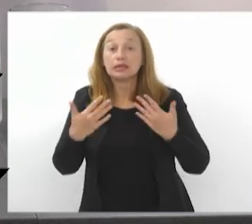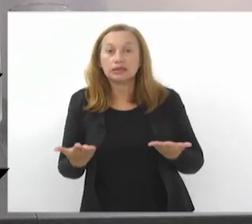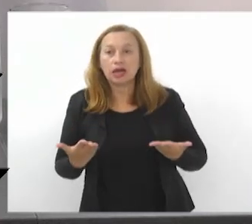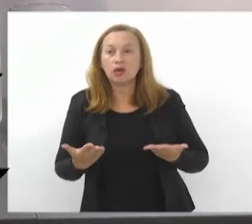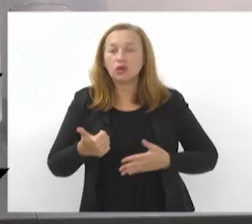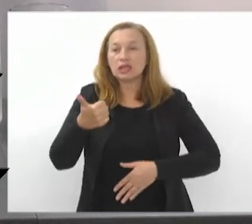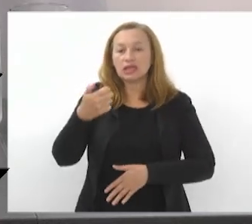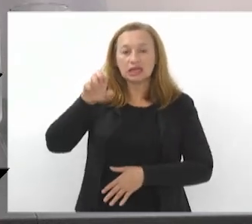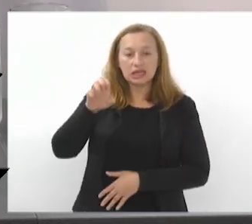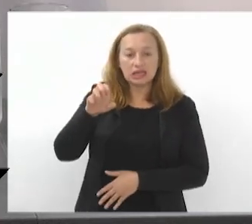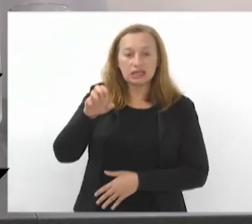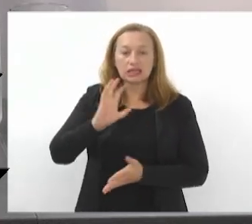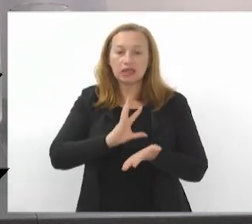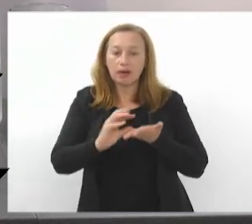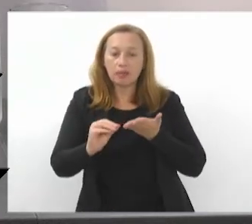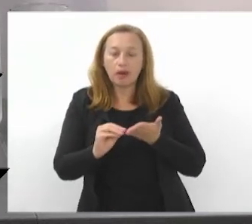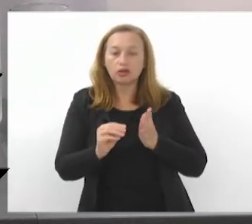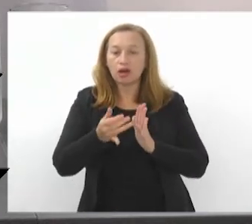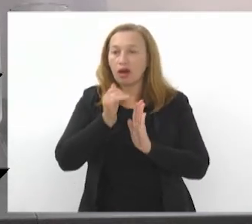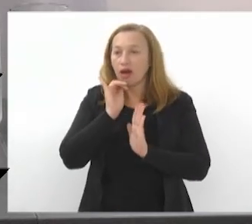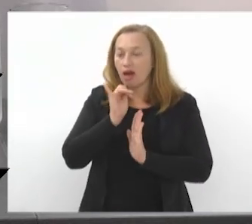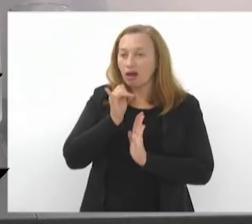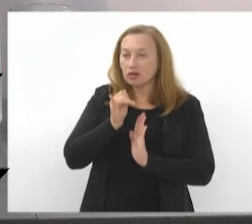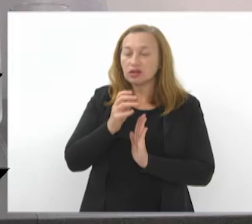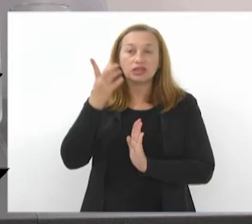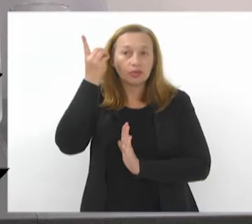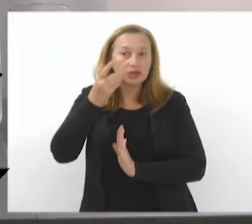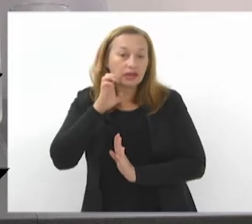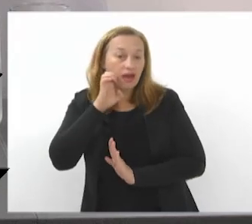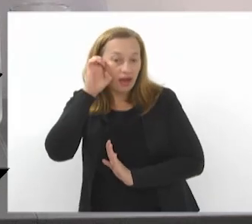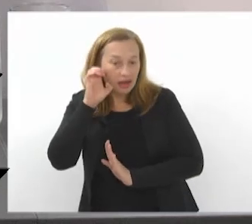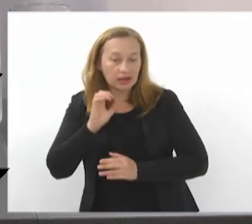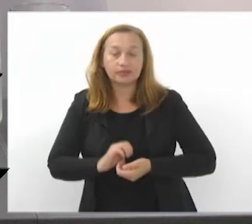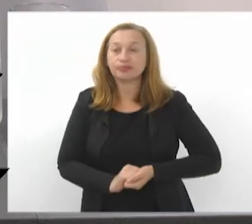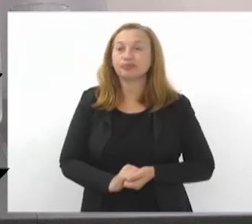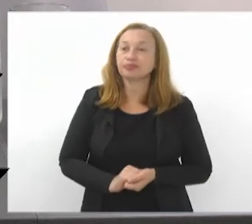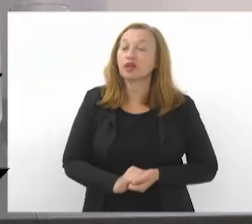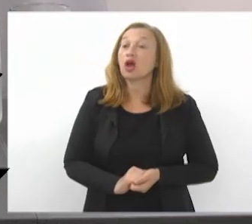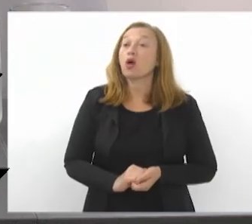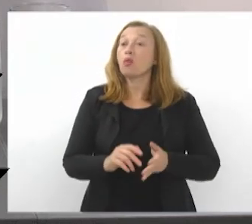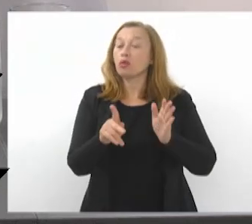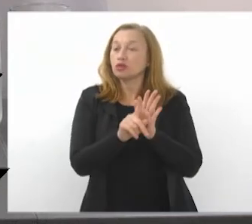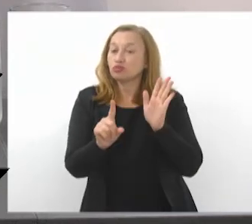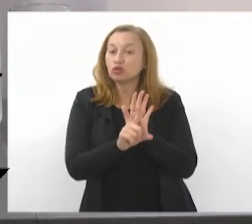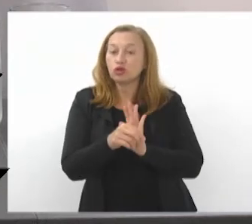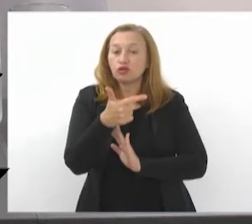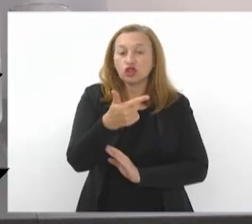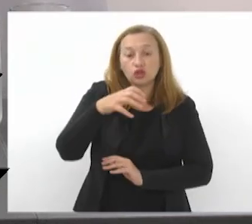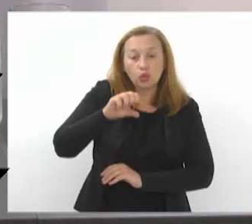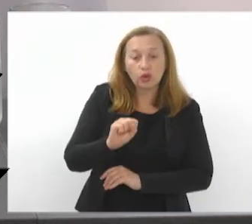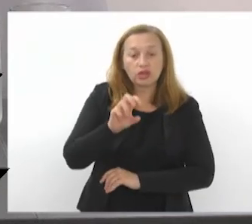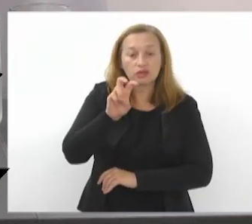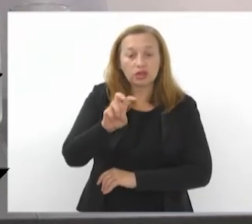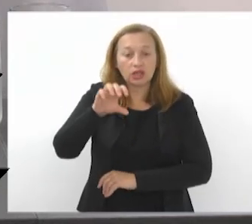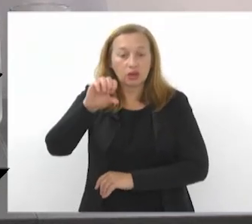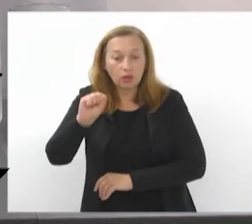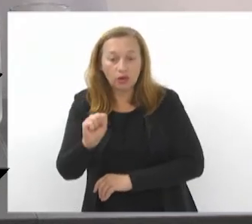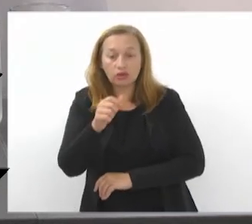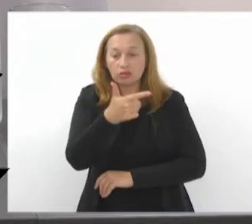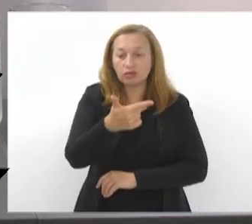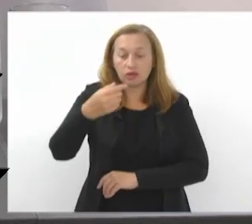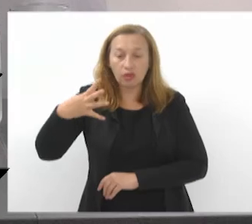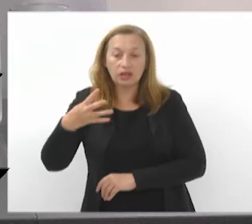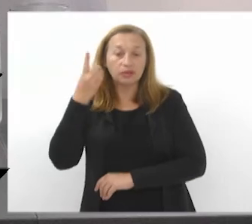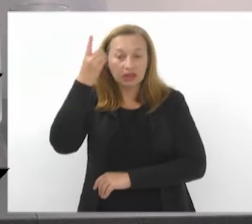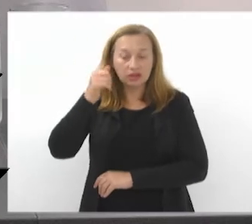item 15 da pauta, os projetos de relatoria da deputada Érica Takimoto. Trata-se do projeto de lei 2858 de 24, de autoria do deputado Rosenberg